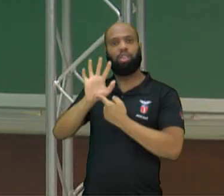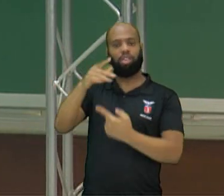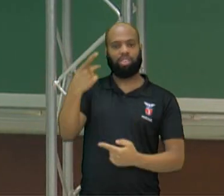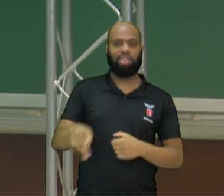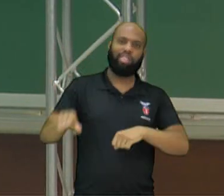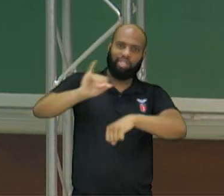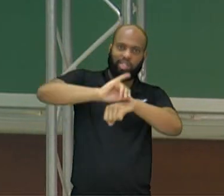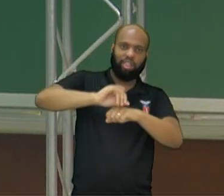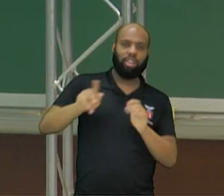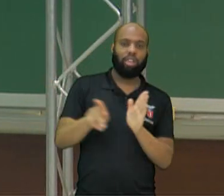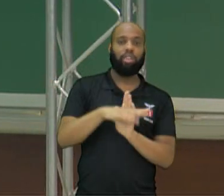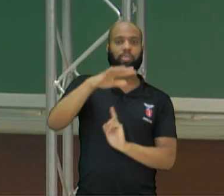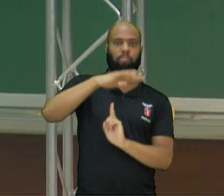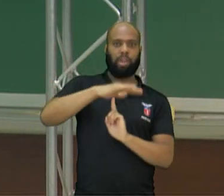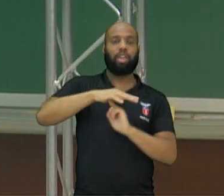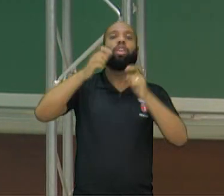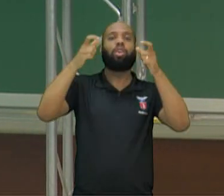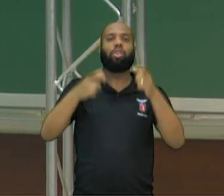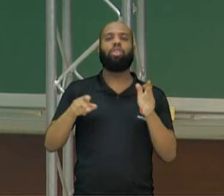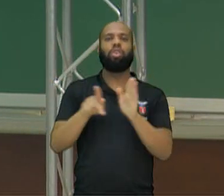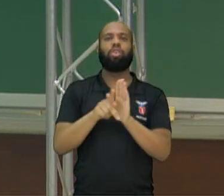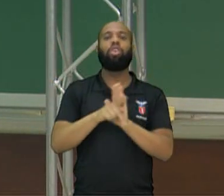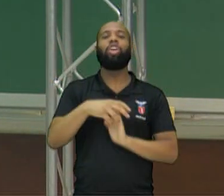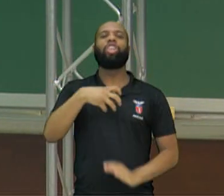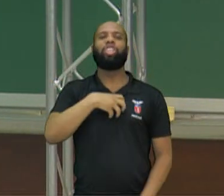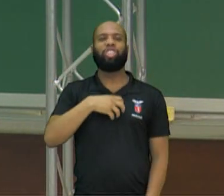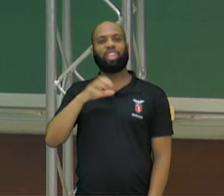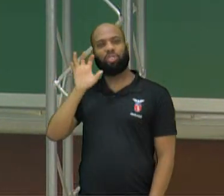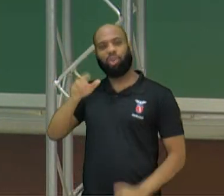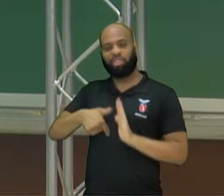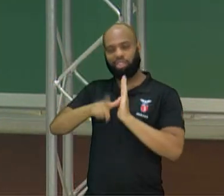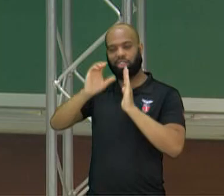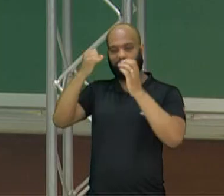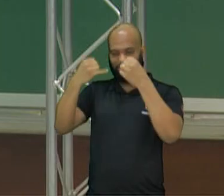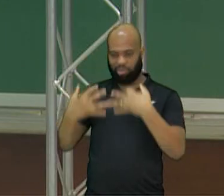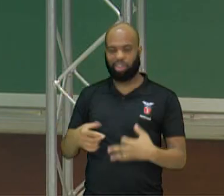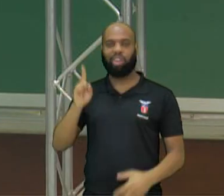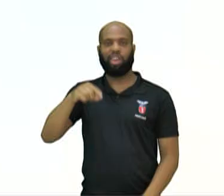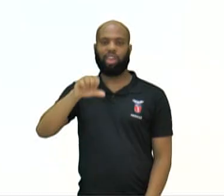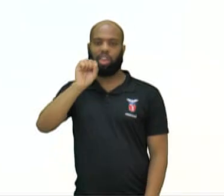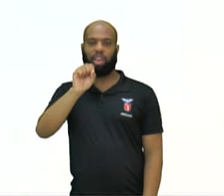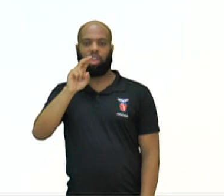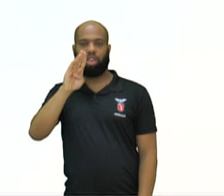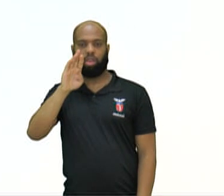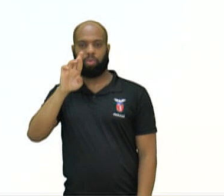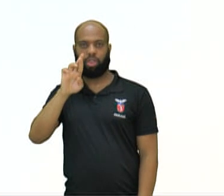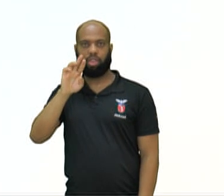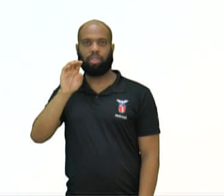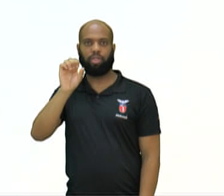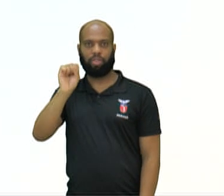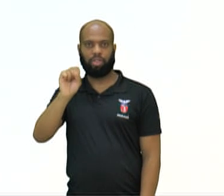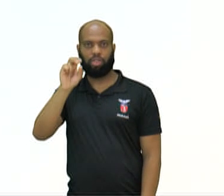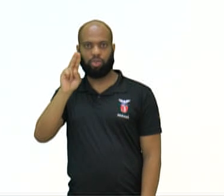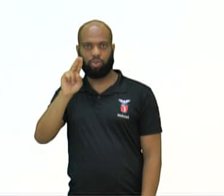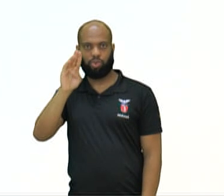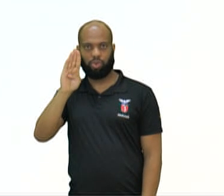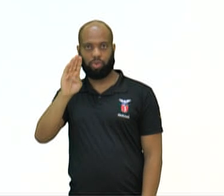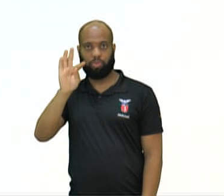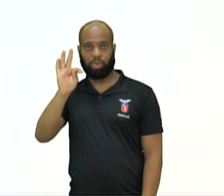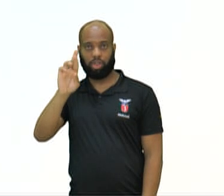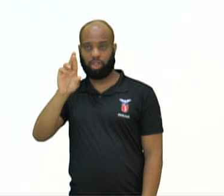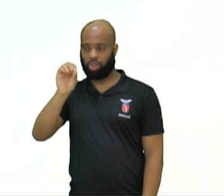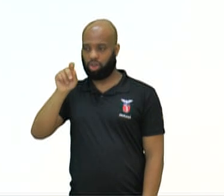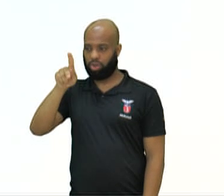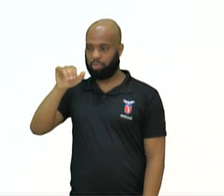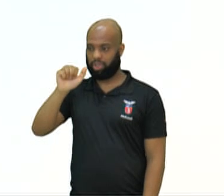uma localidade que está dentro do clima subtropical. E como você pode visualizar aqui, nós temos os índices de